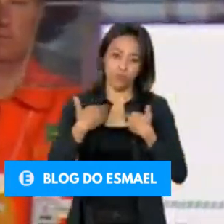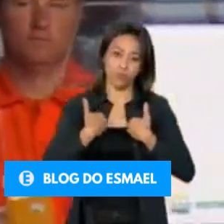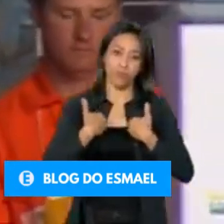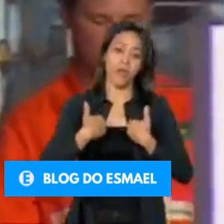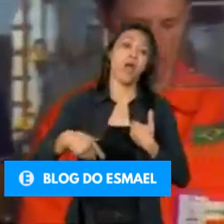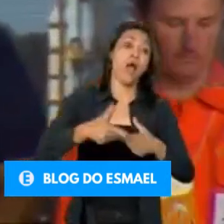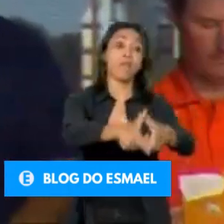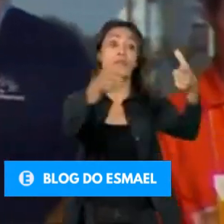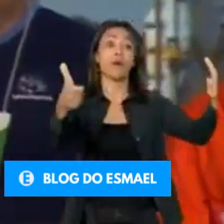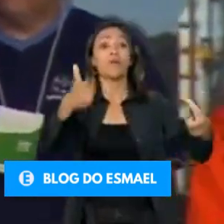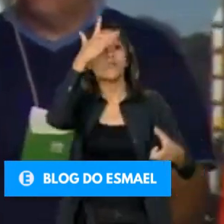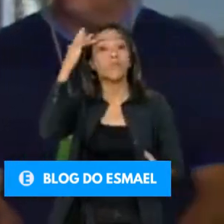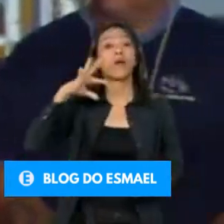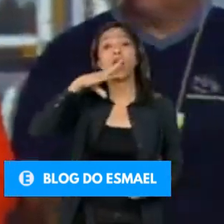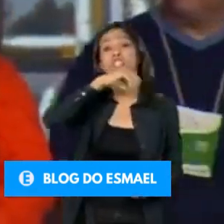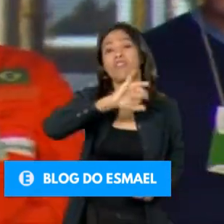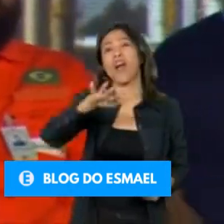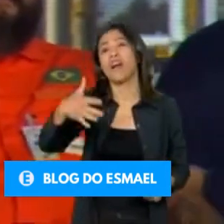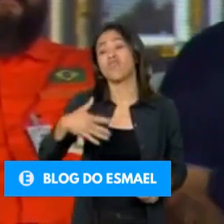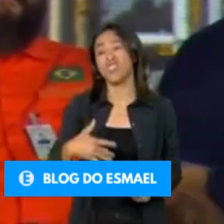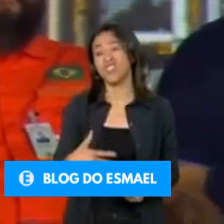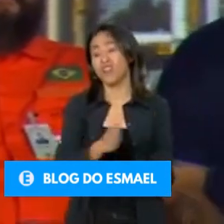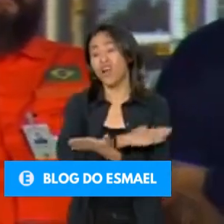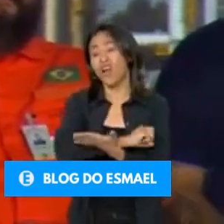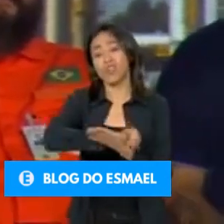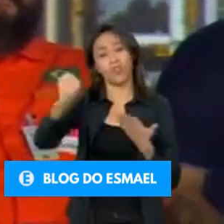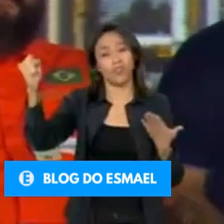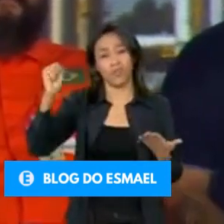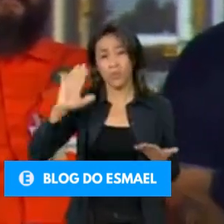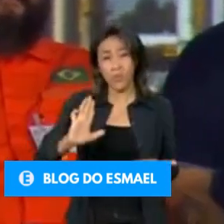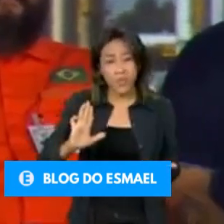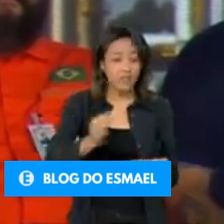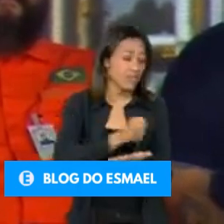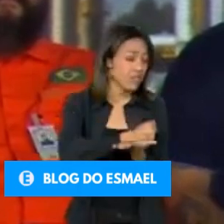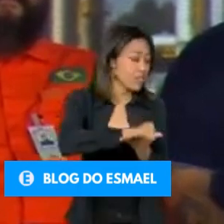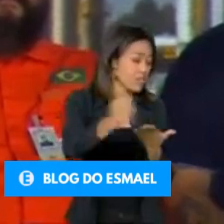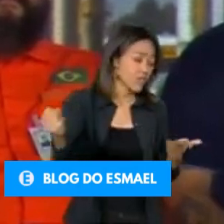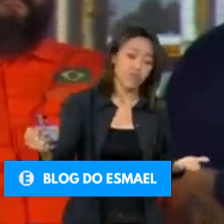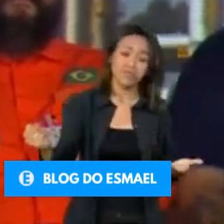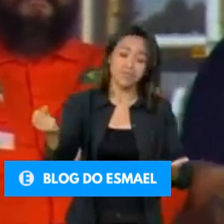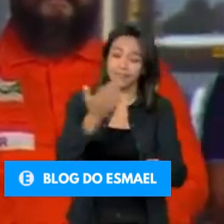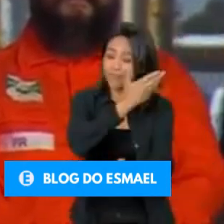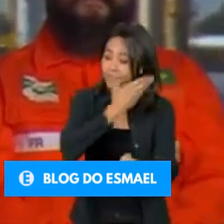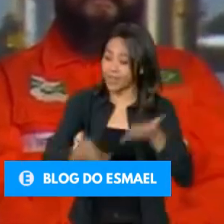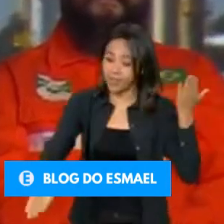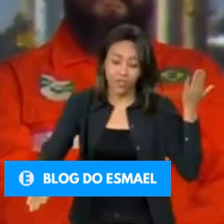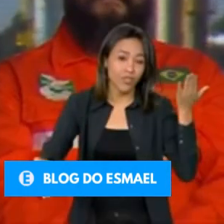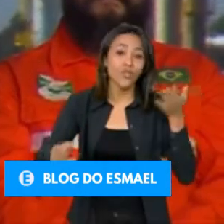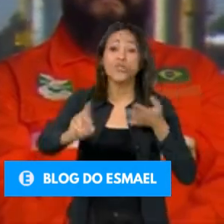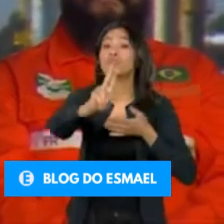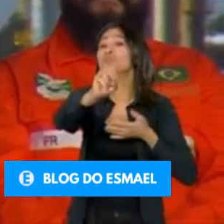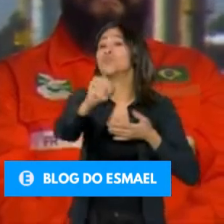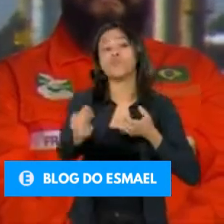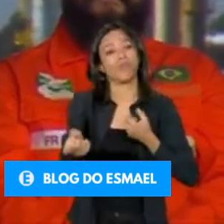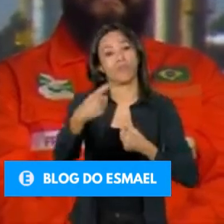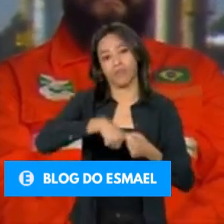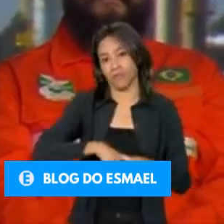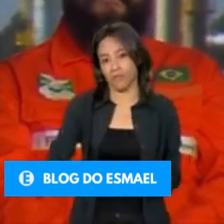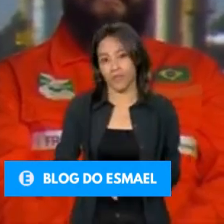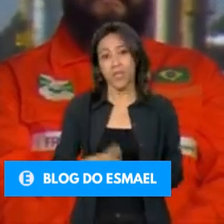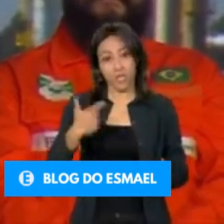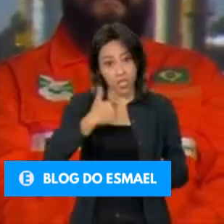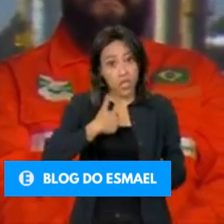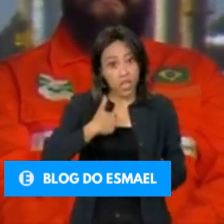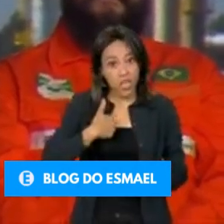gente achava: o Lula acabou, o Lula está perdido. Nunca mais ele vai ressurgir. E eu estava